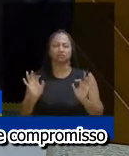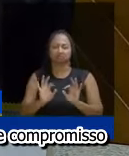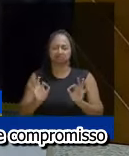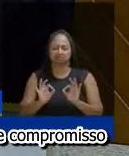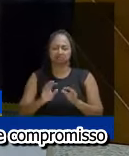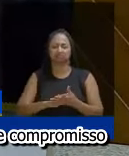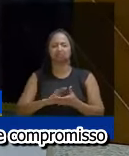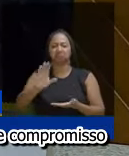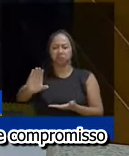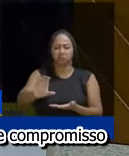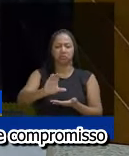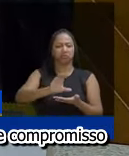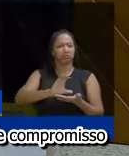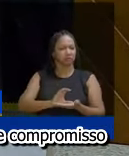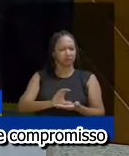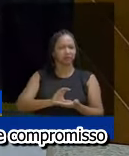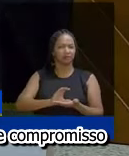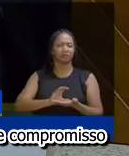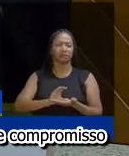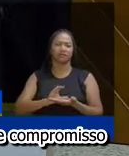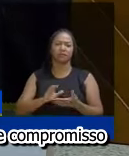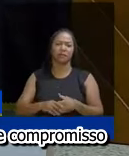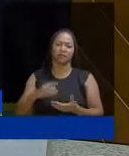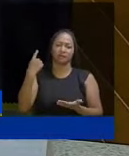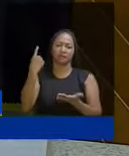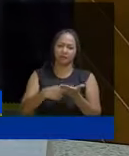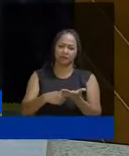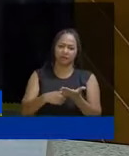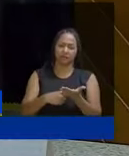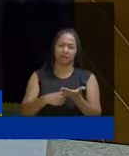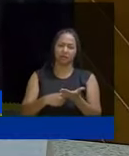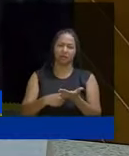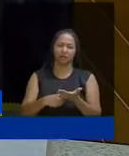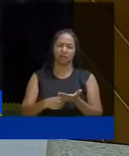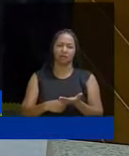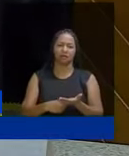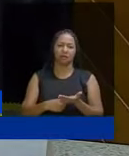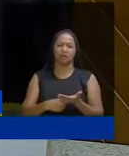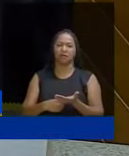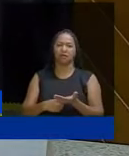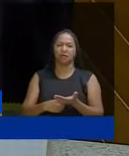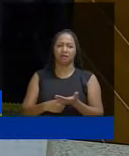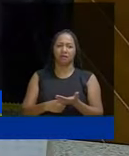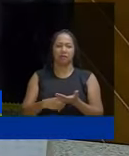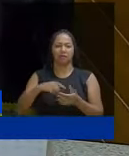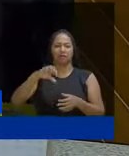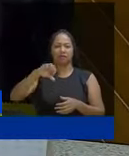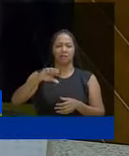dos recursos recebidos por força do termo de compromisso TC-PAC